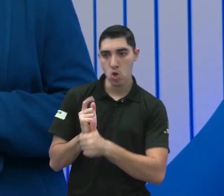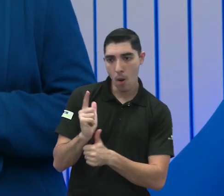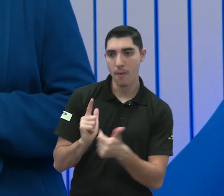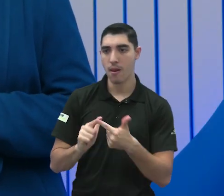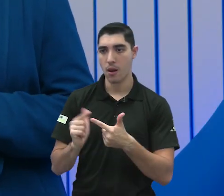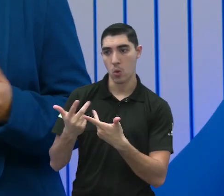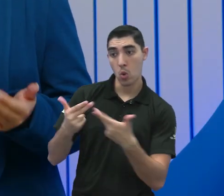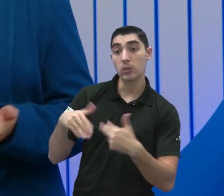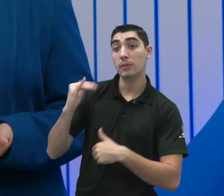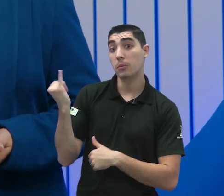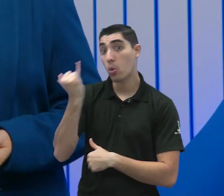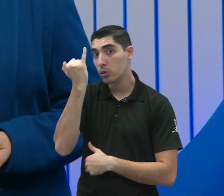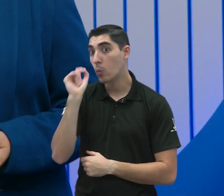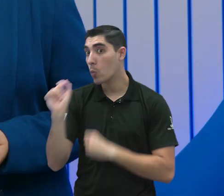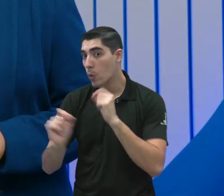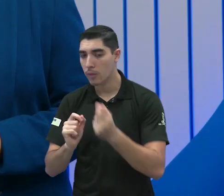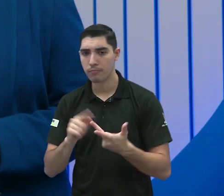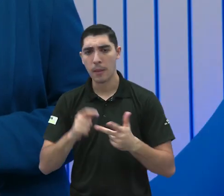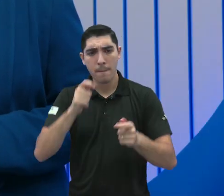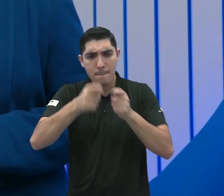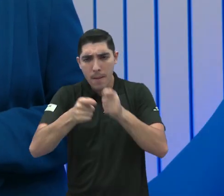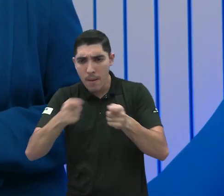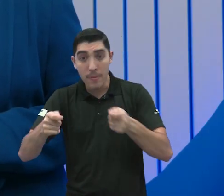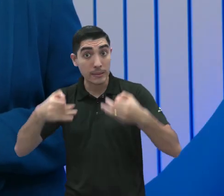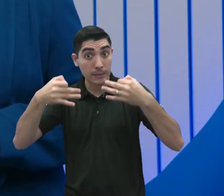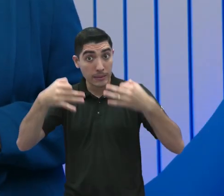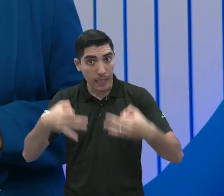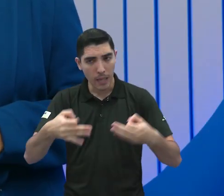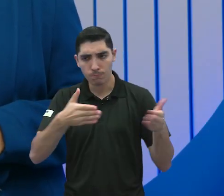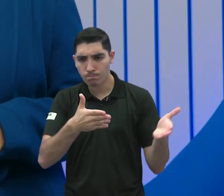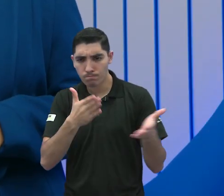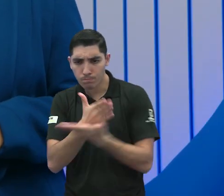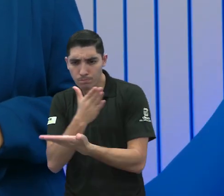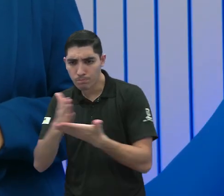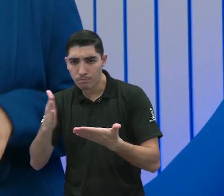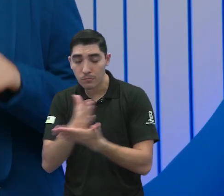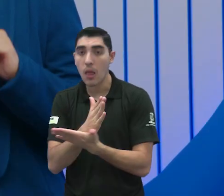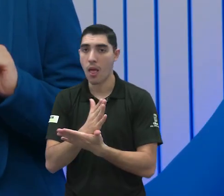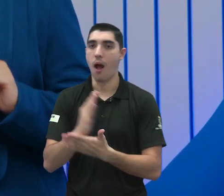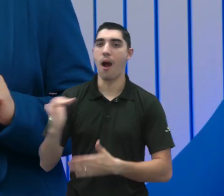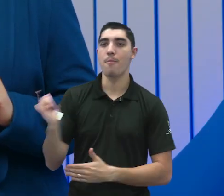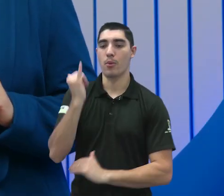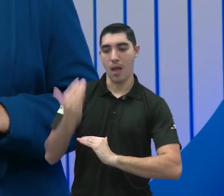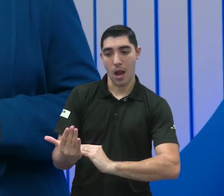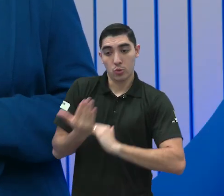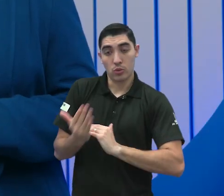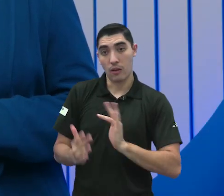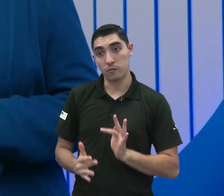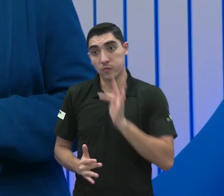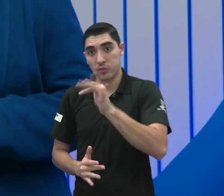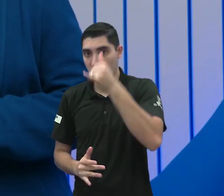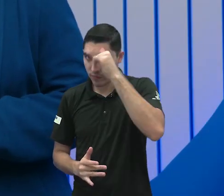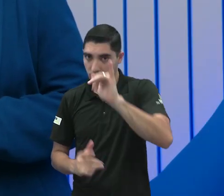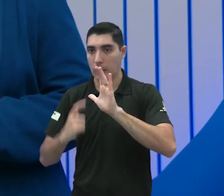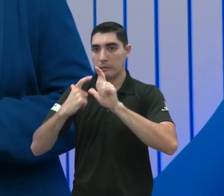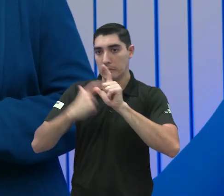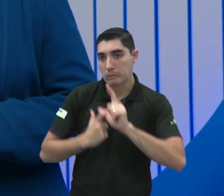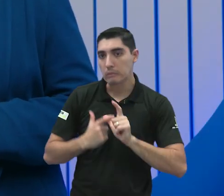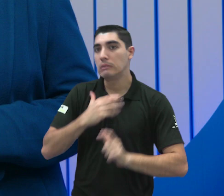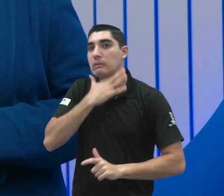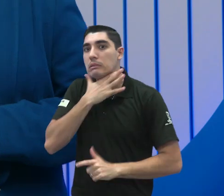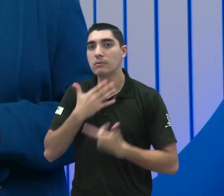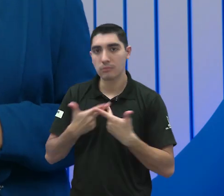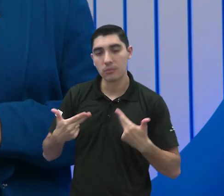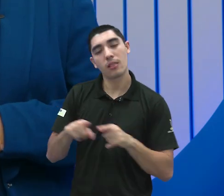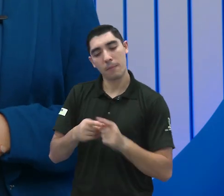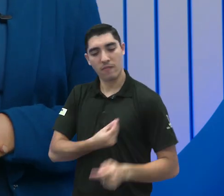compras, equilibrar prioridades e manter as contas sob vigilância pode ser o diferencial para evitar endividamento e